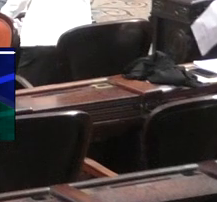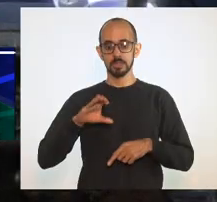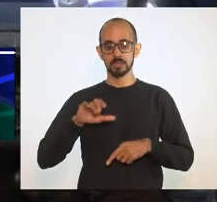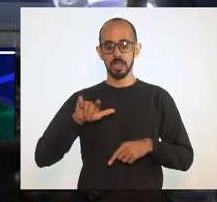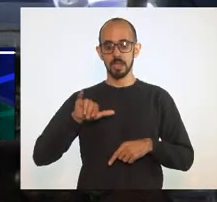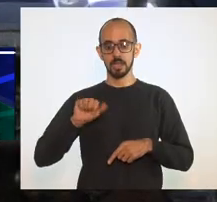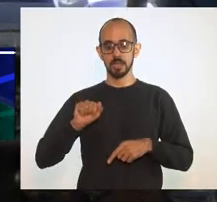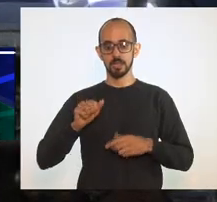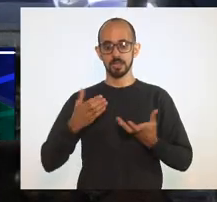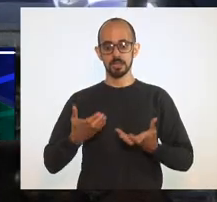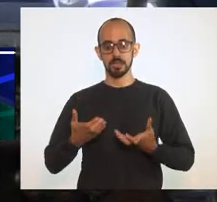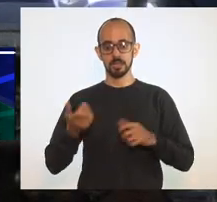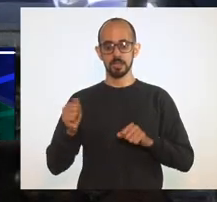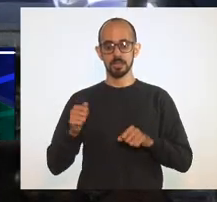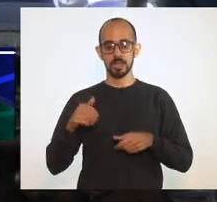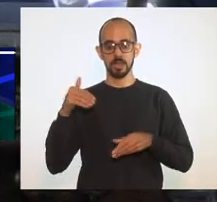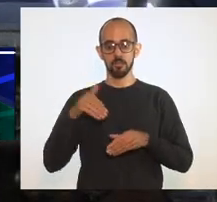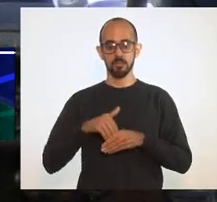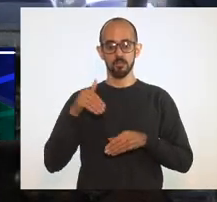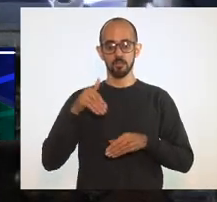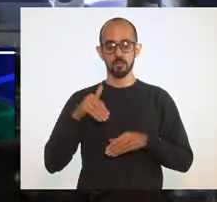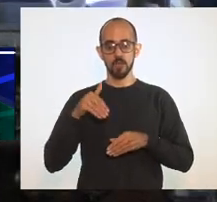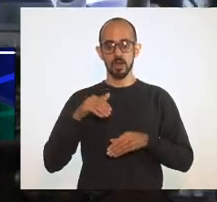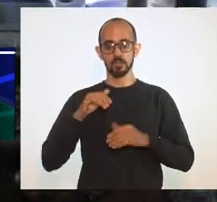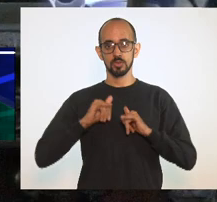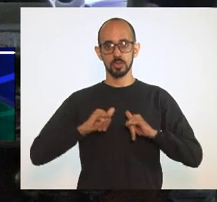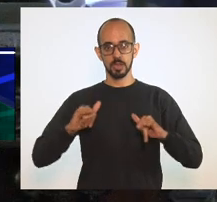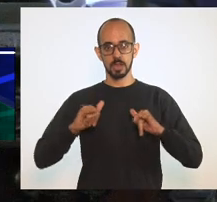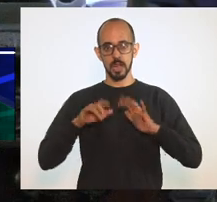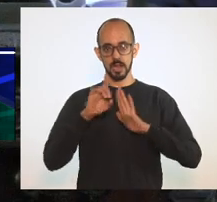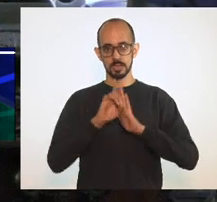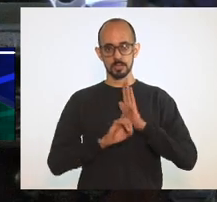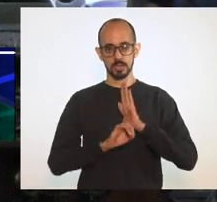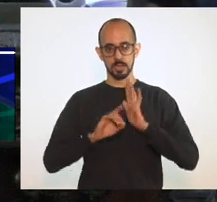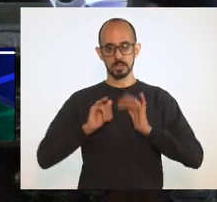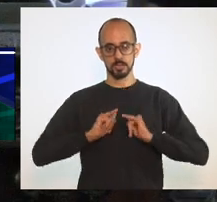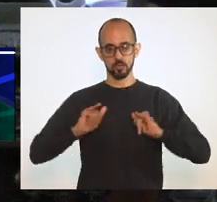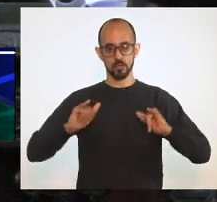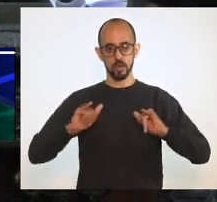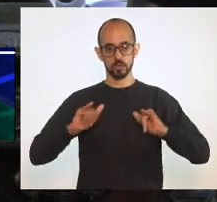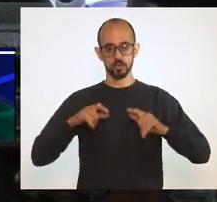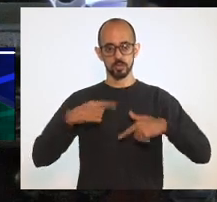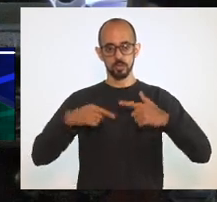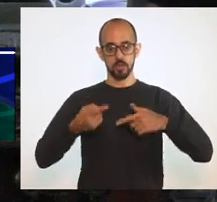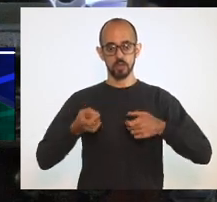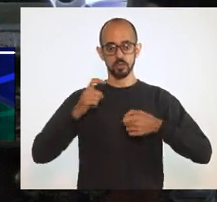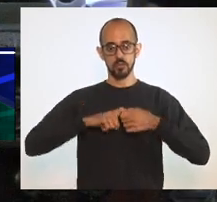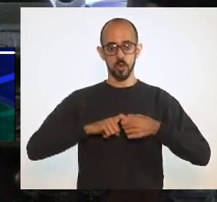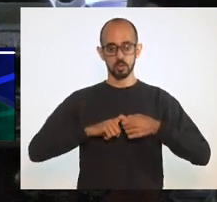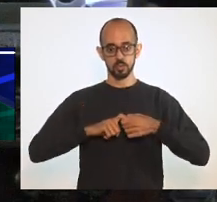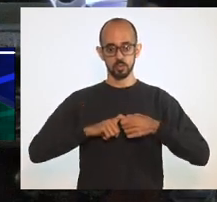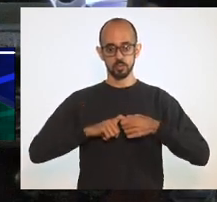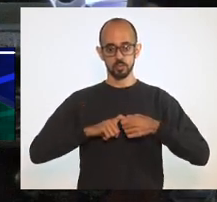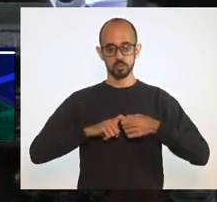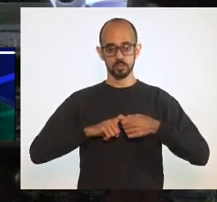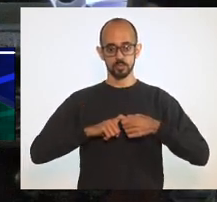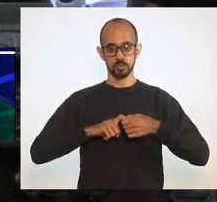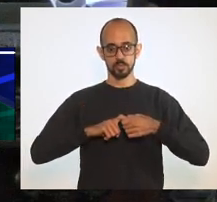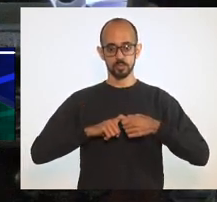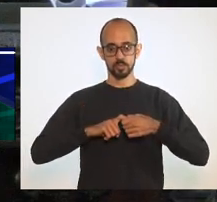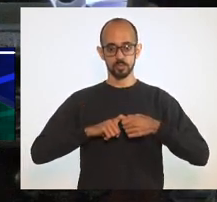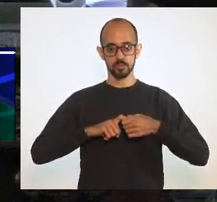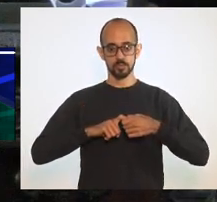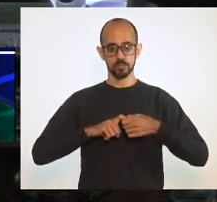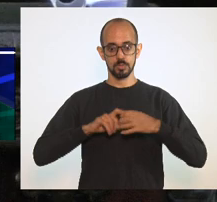anterior, que é de autoria dela. Em seguida, eu volto aqui. Mas, de qualquer forma, fica aqui